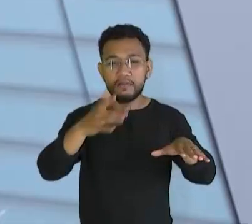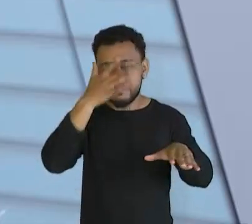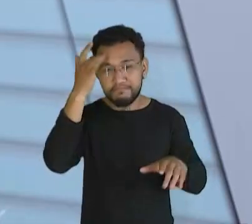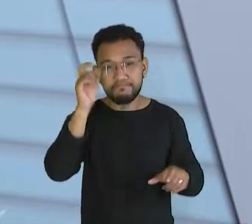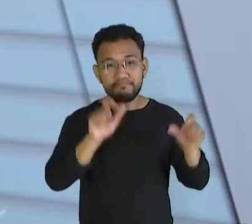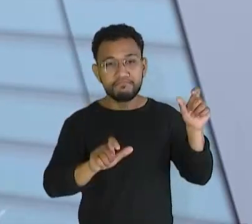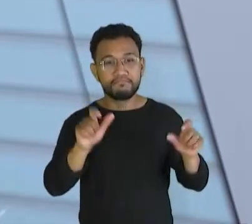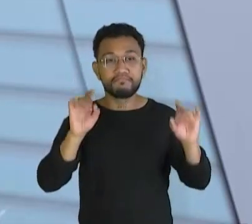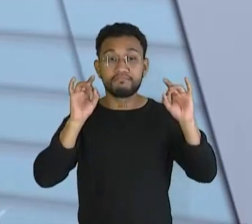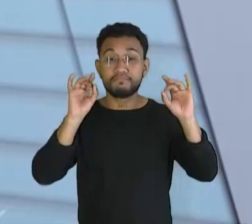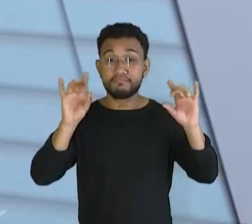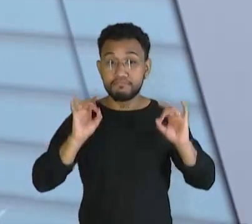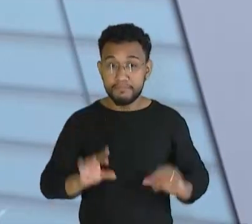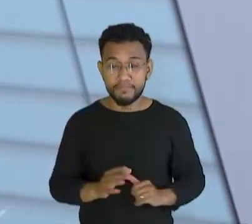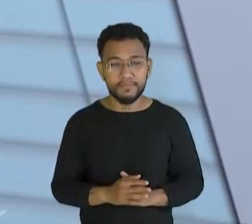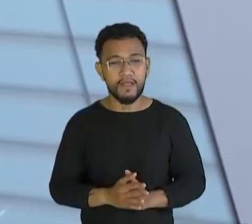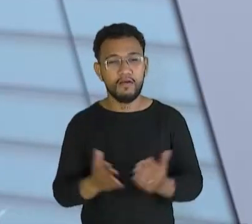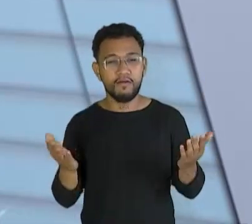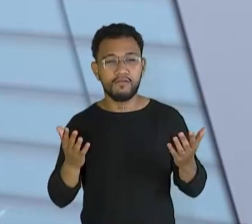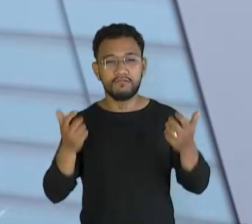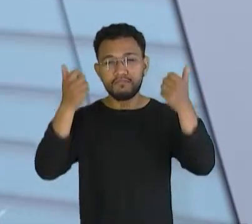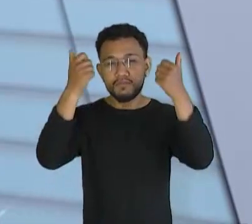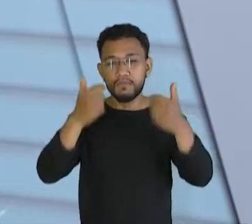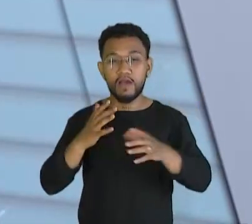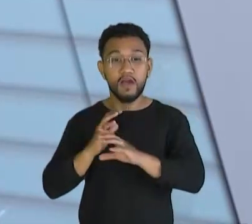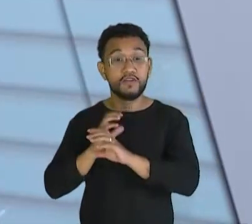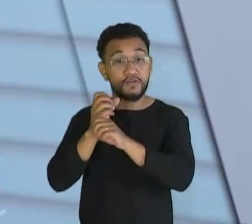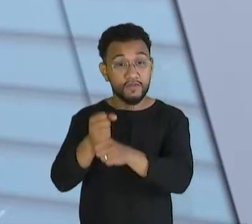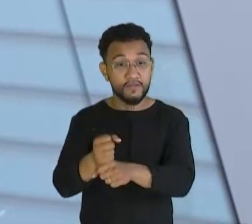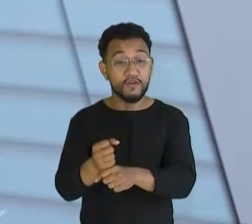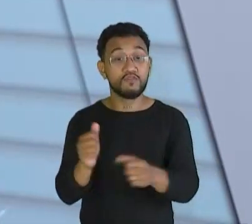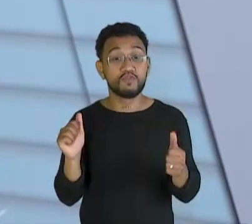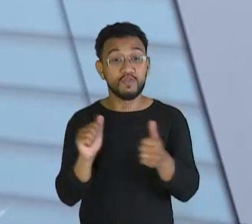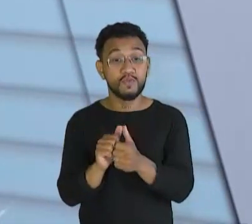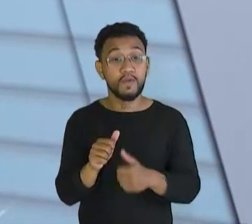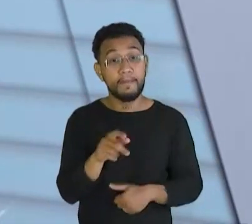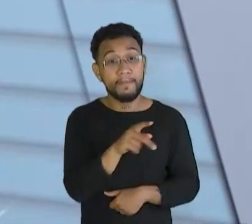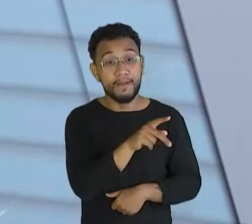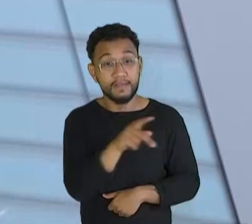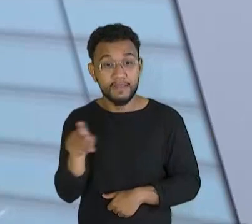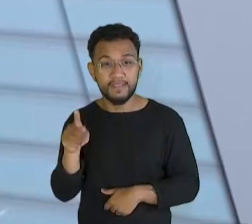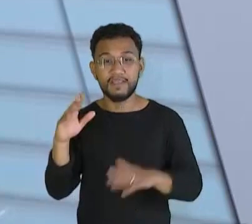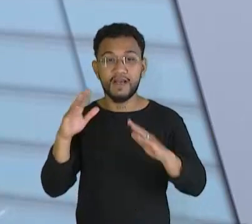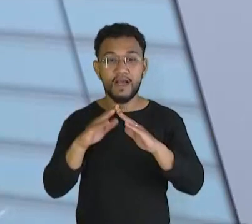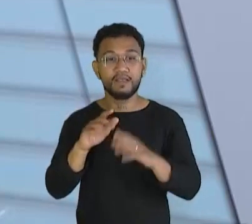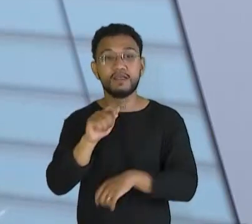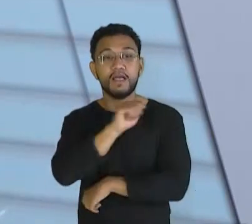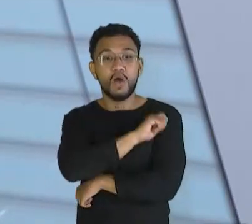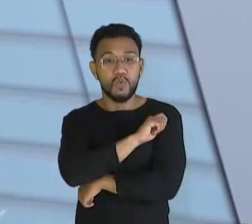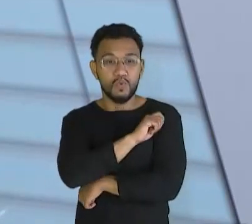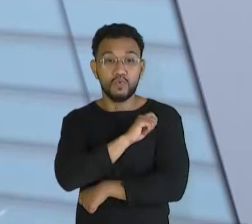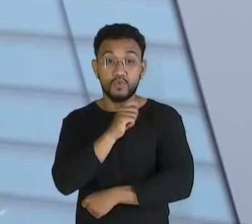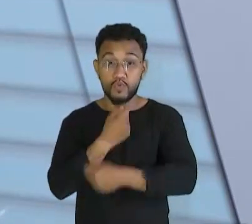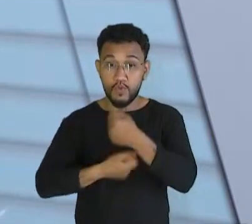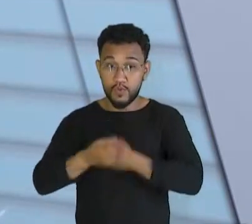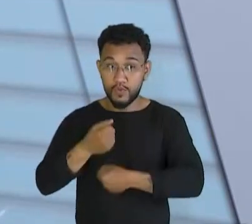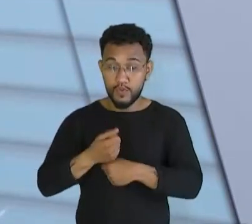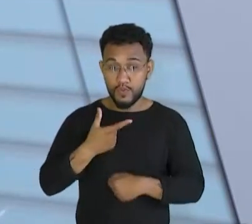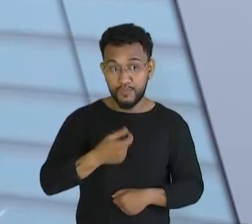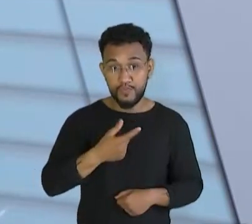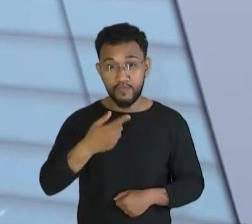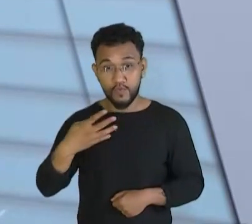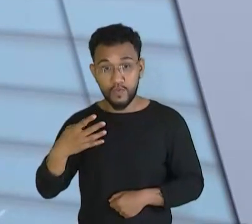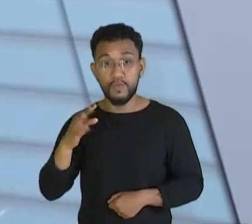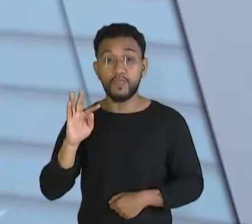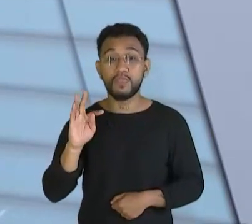agosto. Vamos contar um pouco a história da Casa do Estudante, porque eu estou aqui com a presidente da Casa do Estudante, na gestão 2024, Thaís